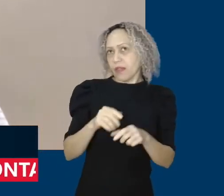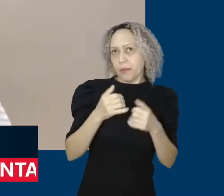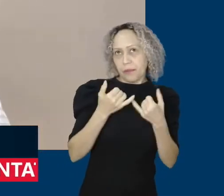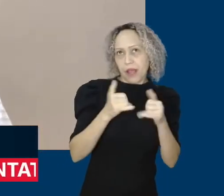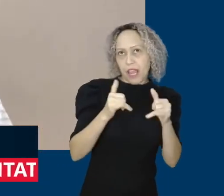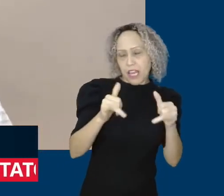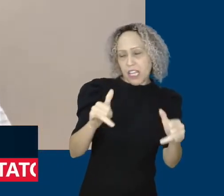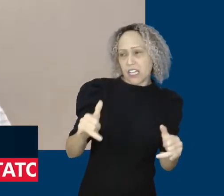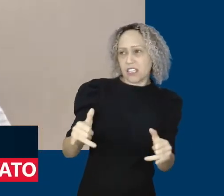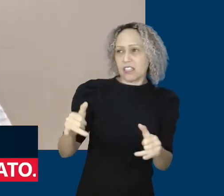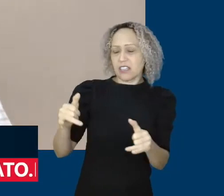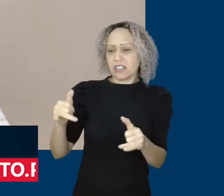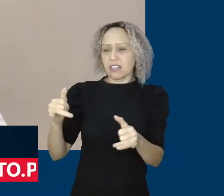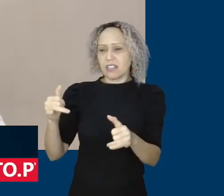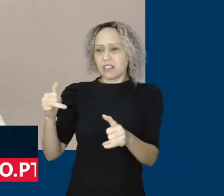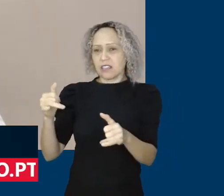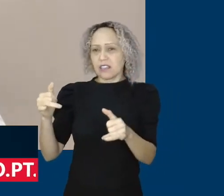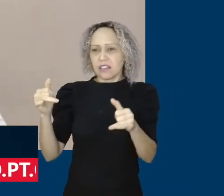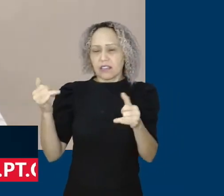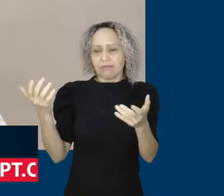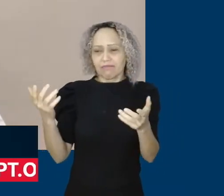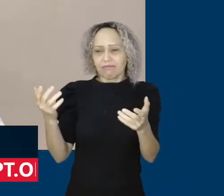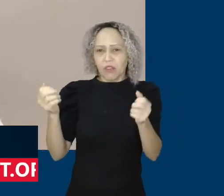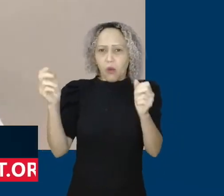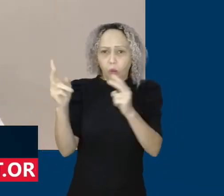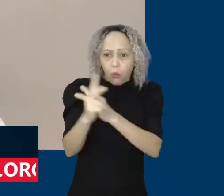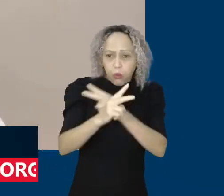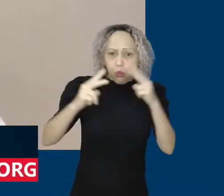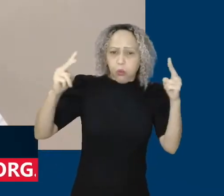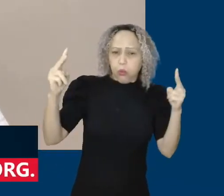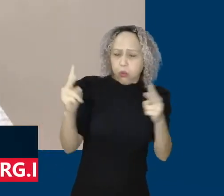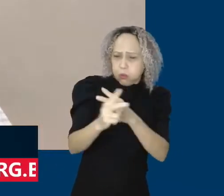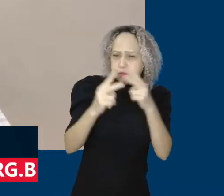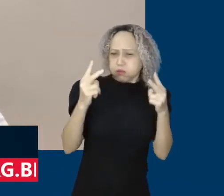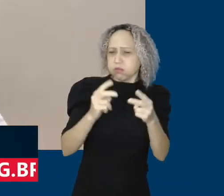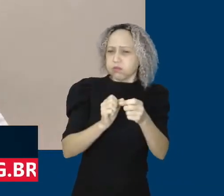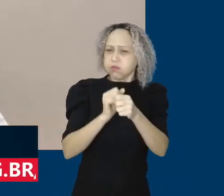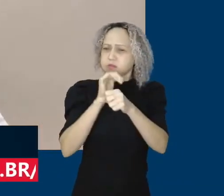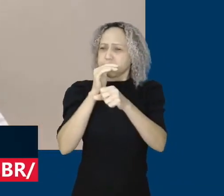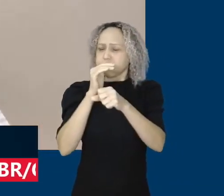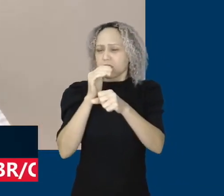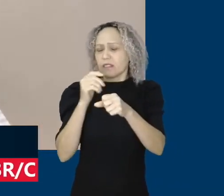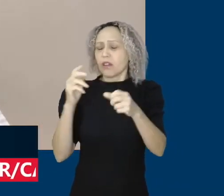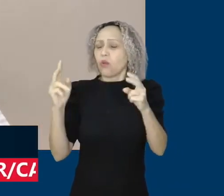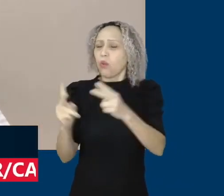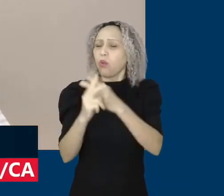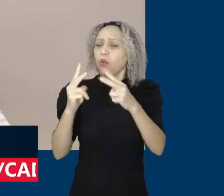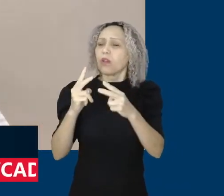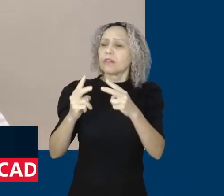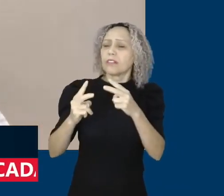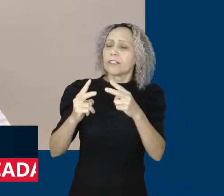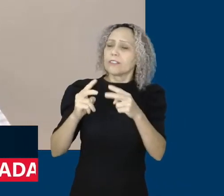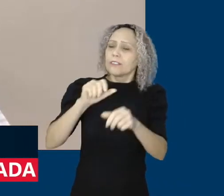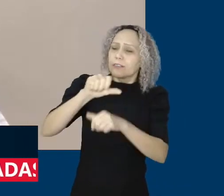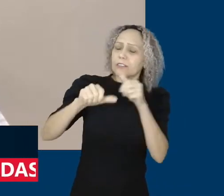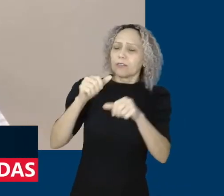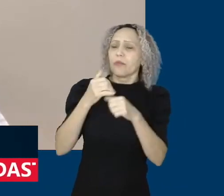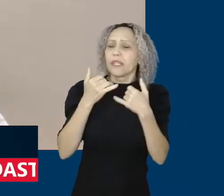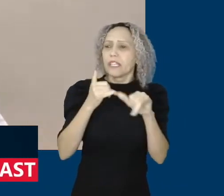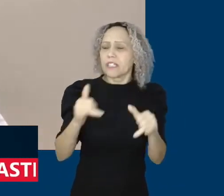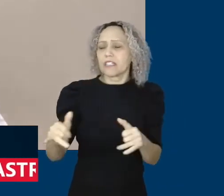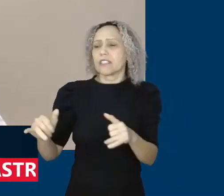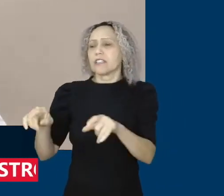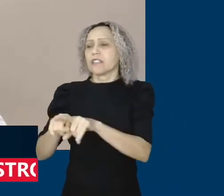anos, a energia solar há 10 anos. Então, existe todo um debate sobre isso. Foi criada uma comissão, uma